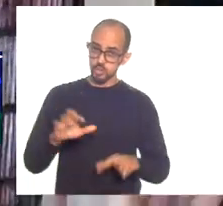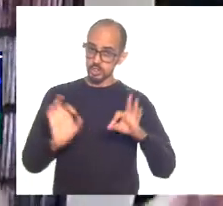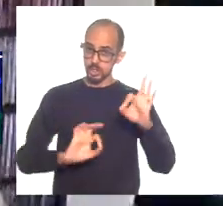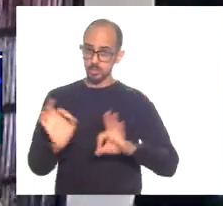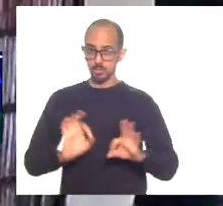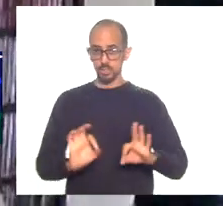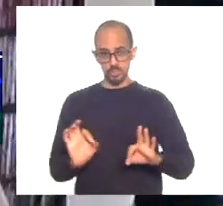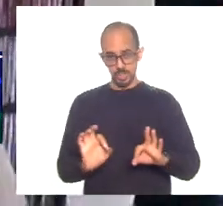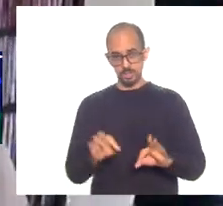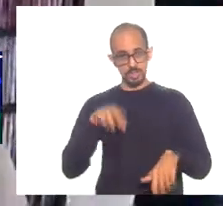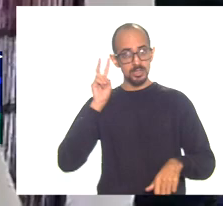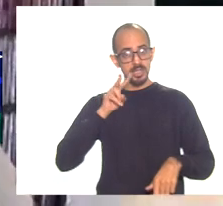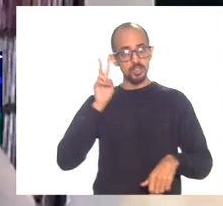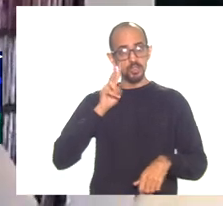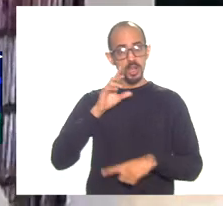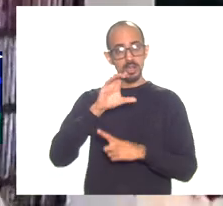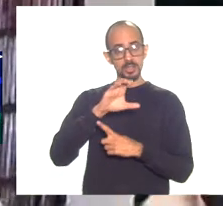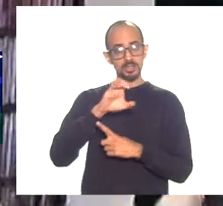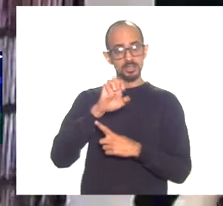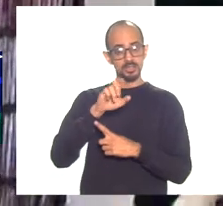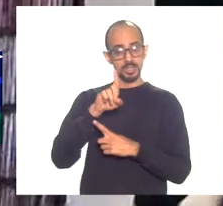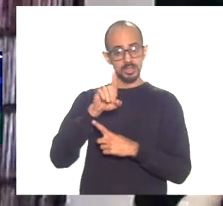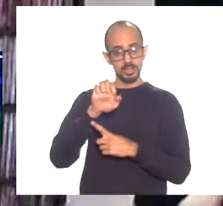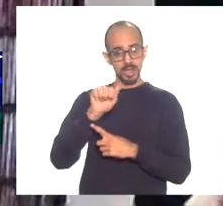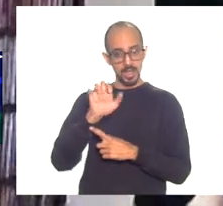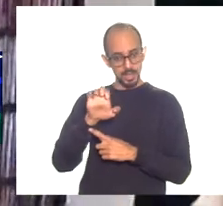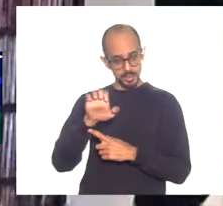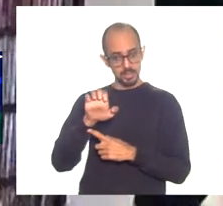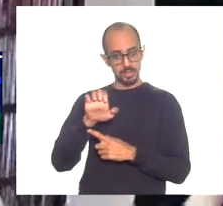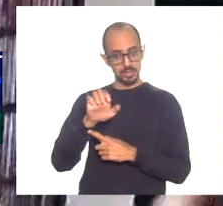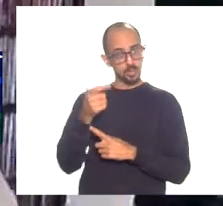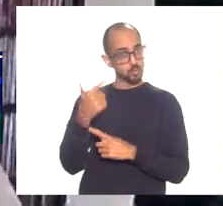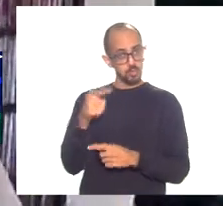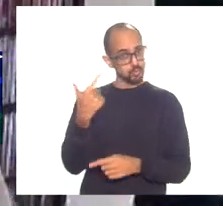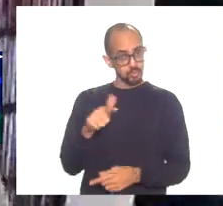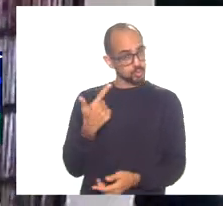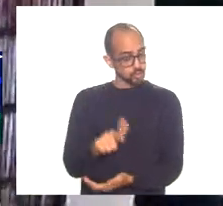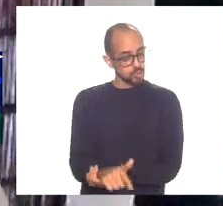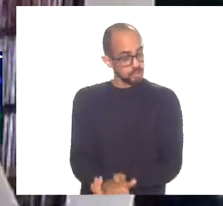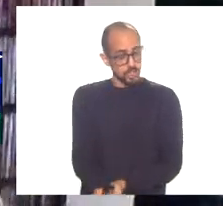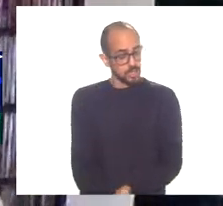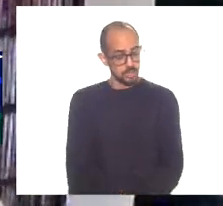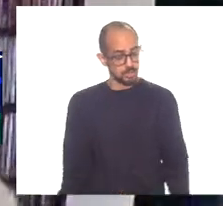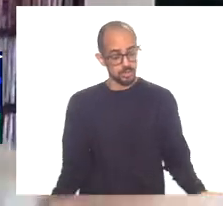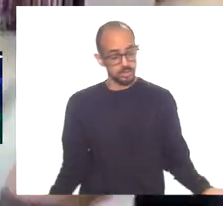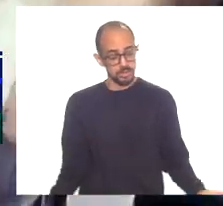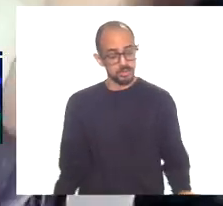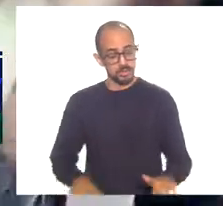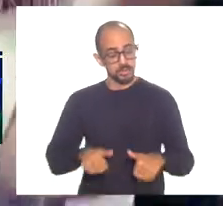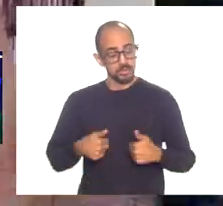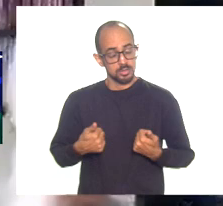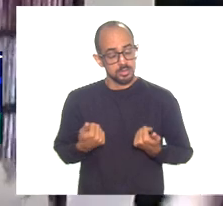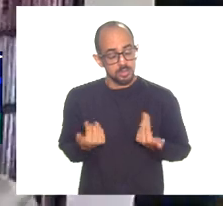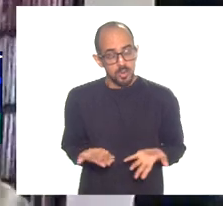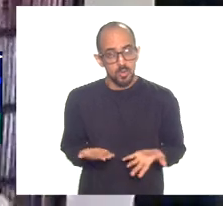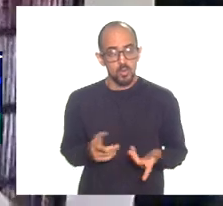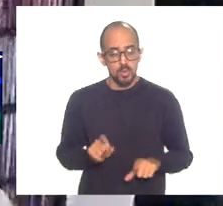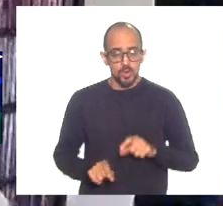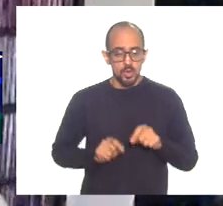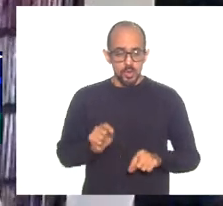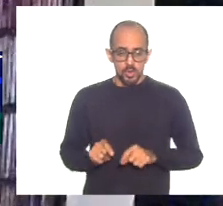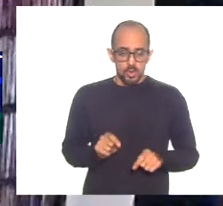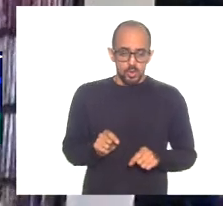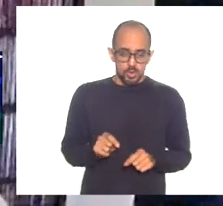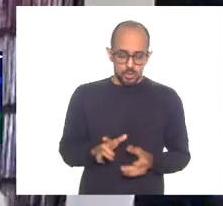essa história da CEDAE não existia e não existia então atividade eu todo uma